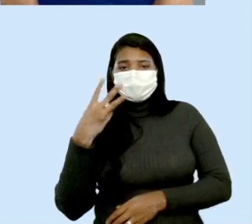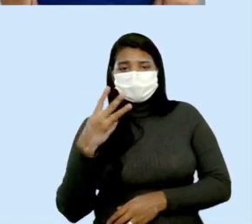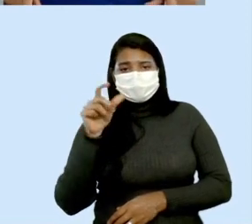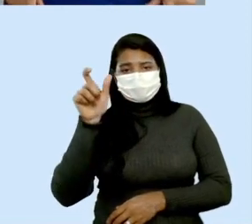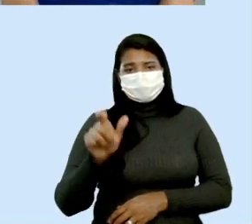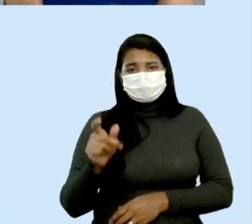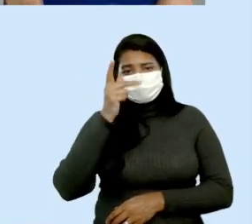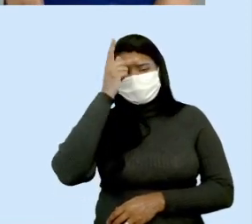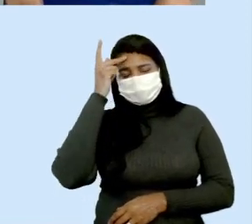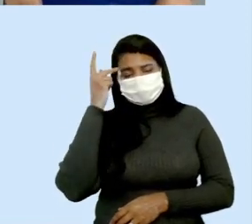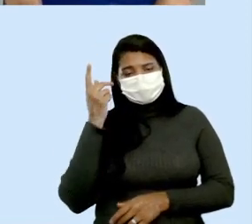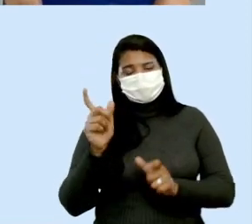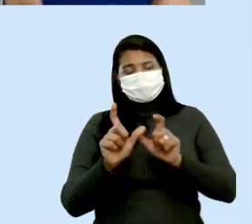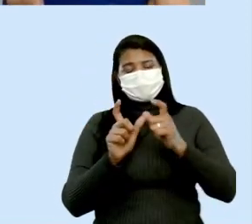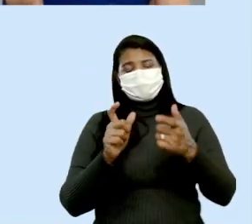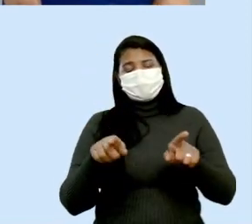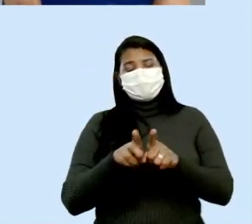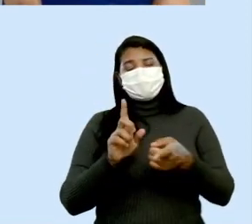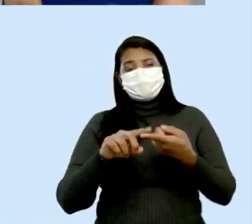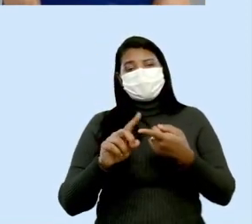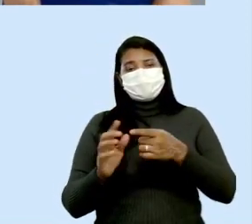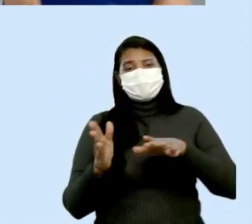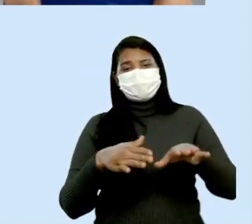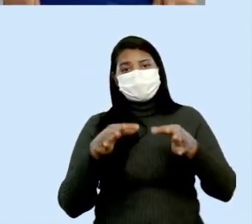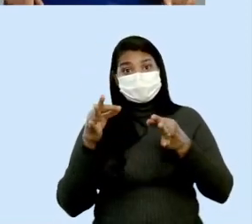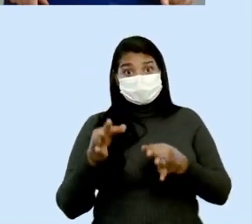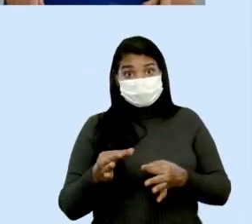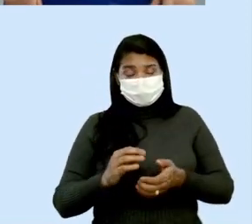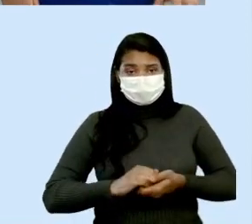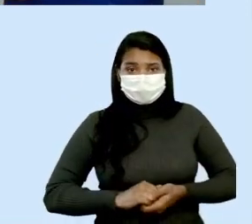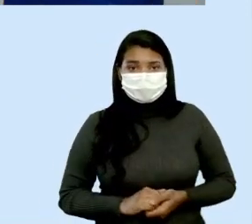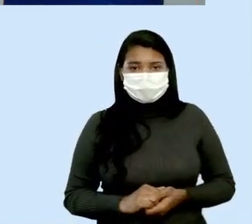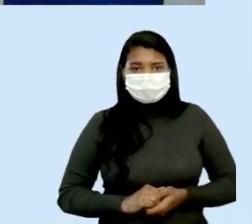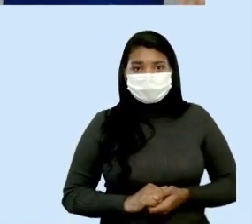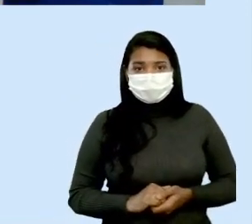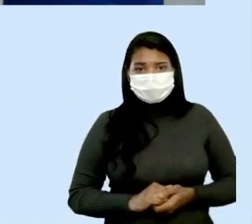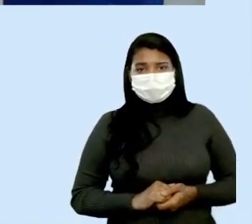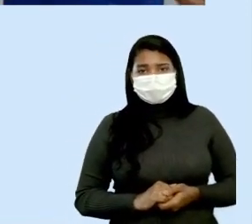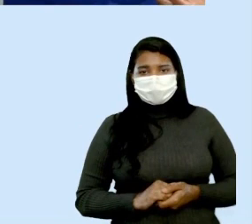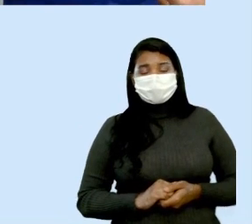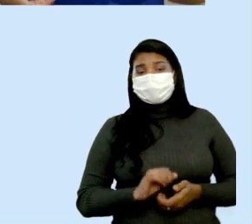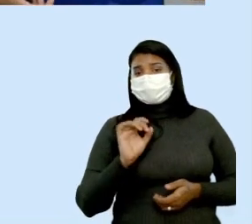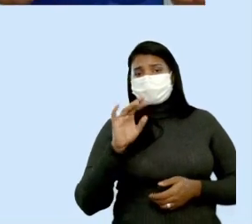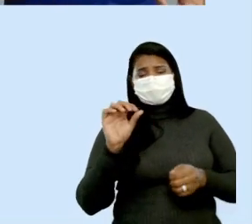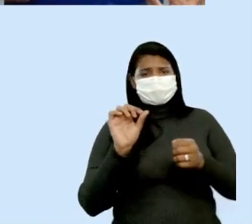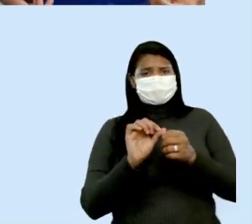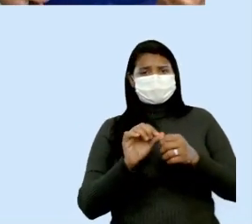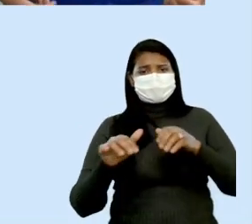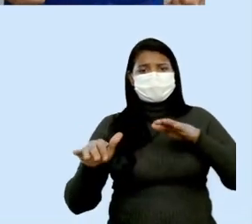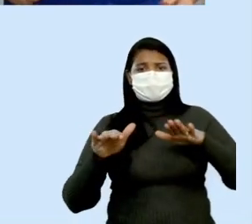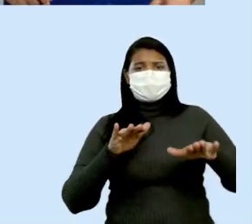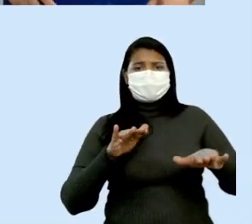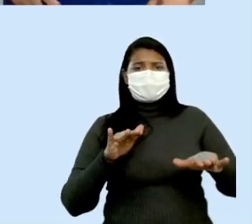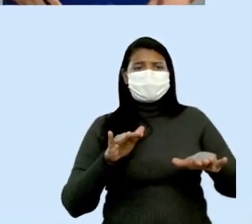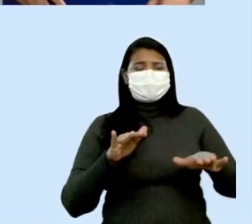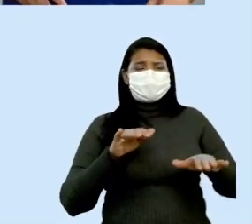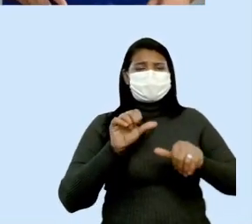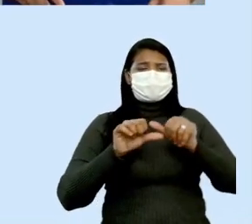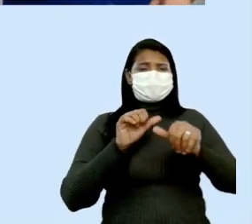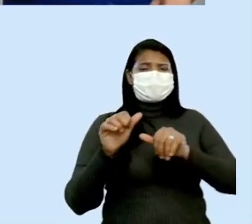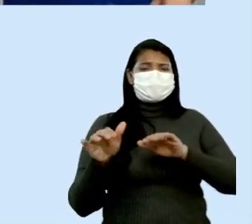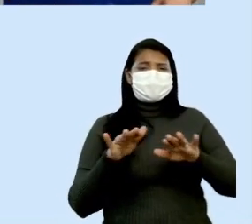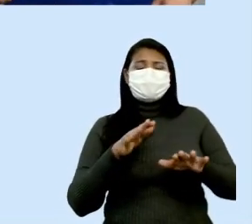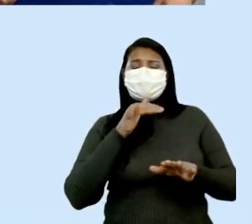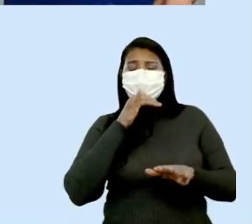do singular, certo? Então, é só fazer esse movimento.